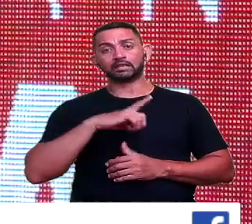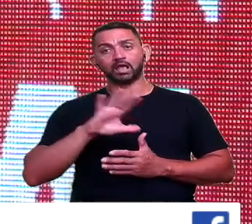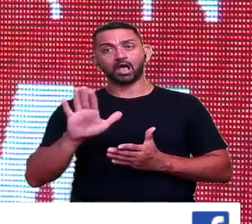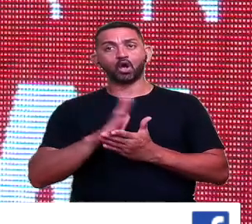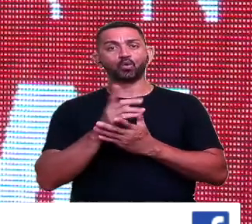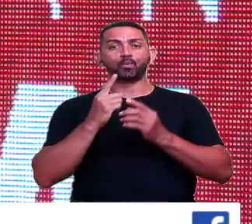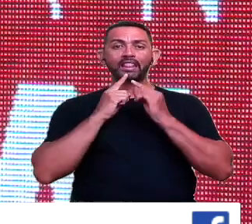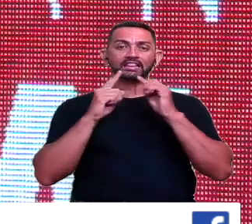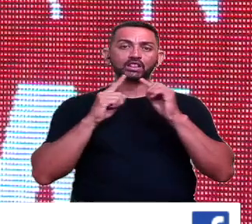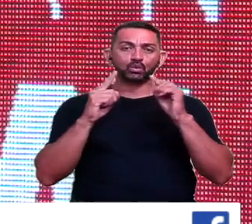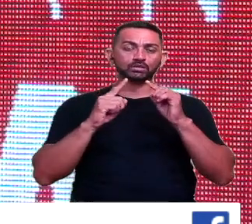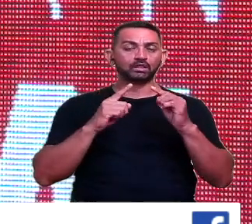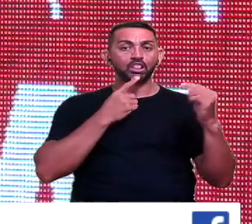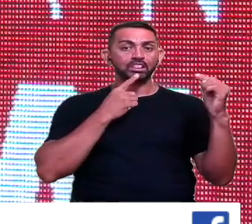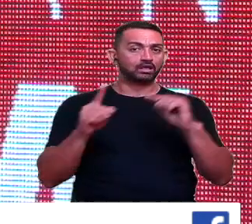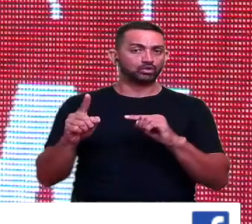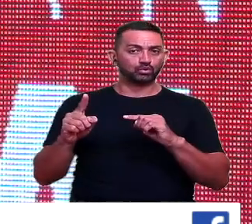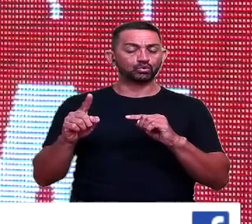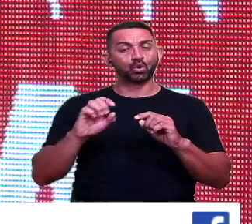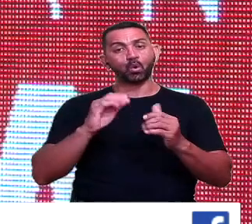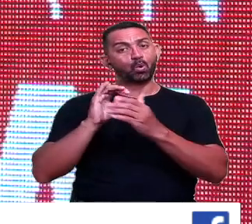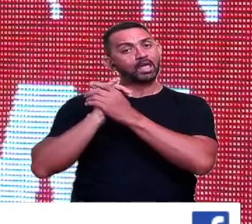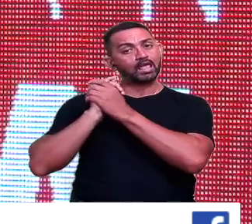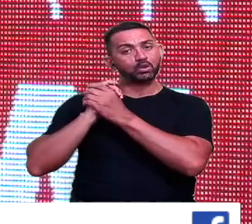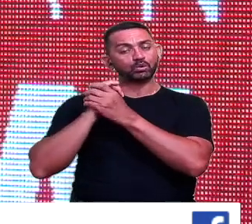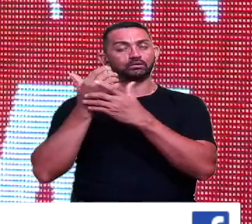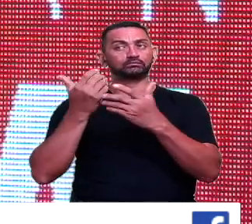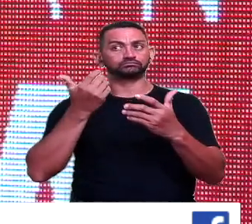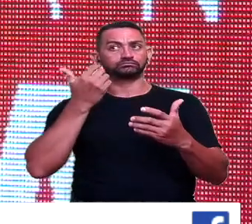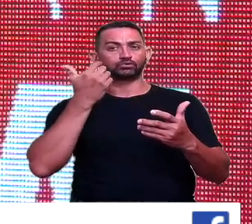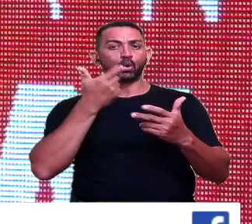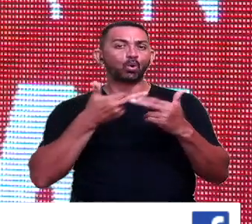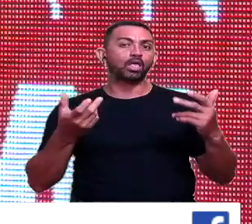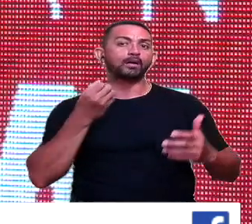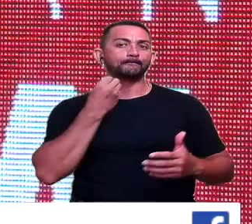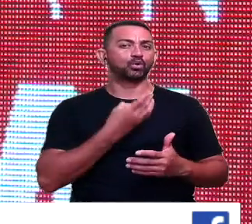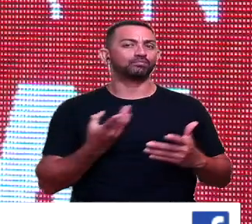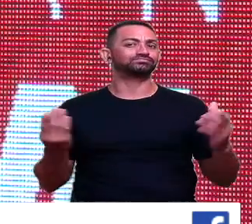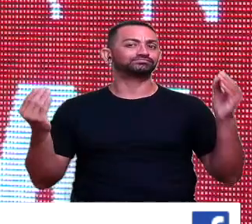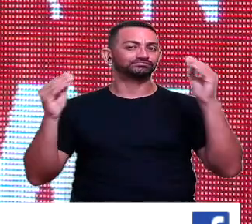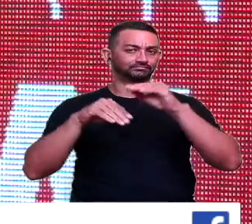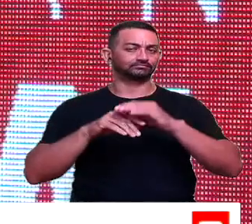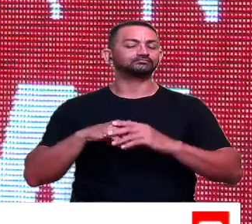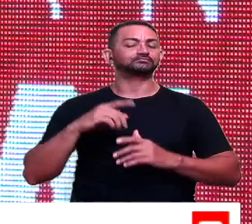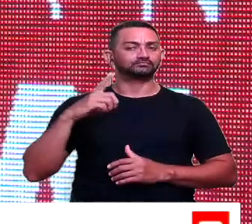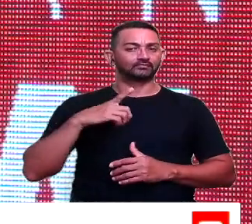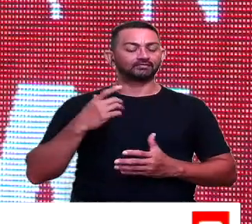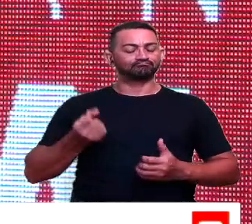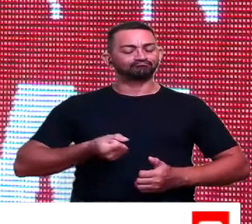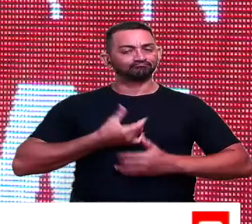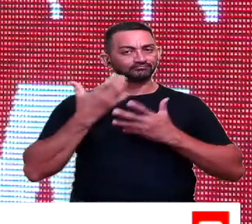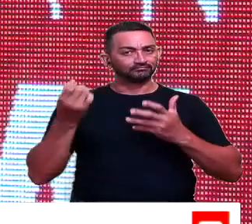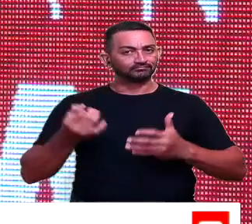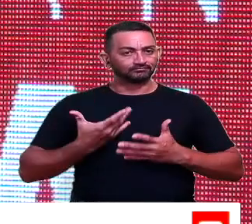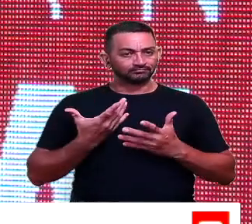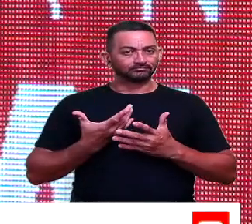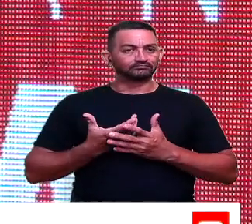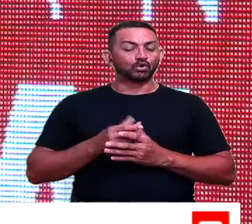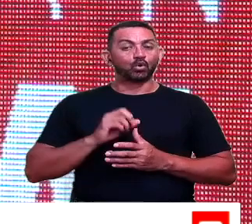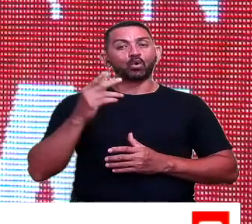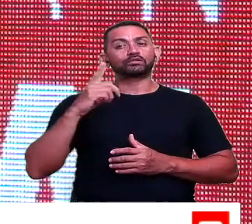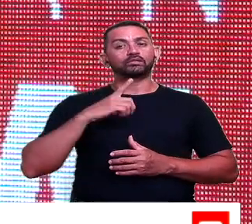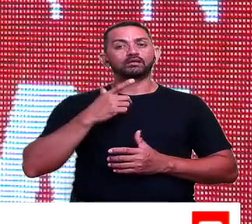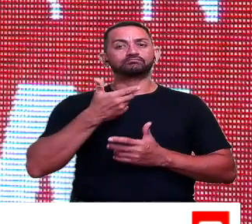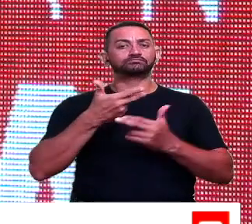também caso você tem alguma denúncia alguma reclamação algum elogio alguma história boa para contar também uma história de inspiração